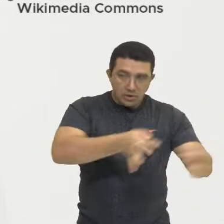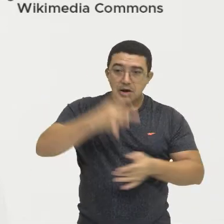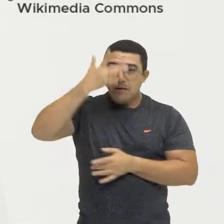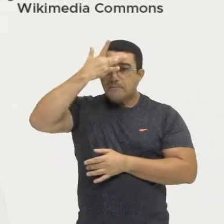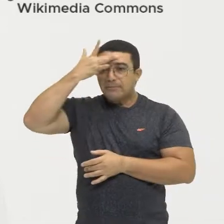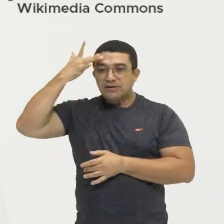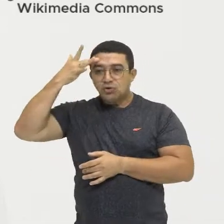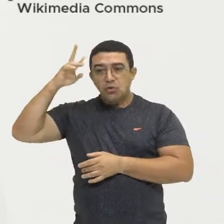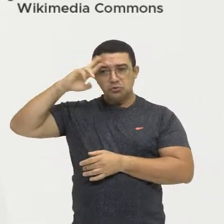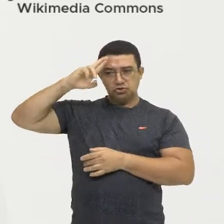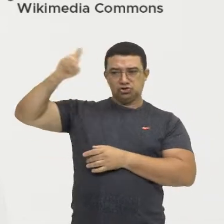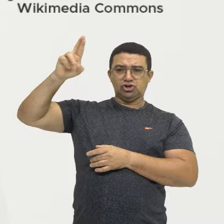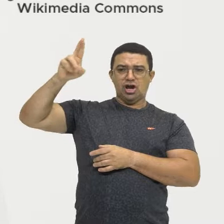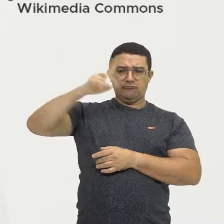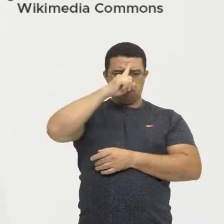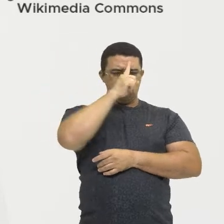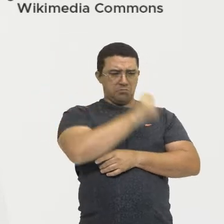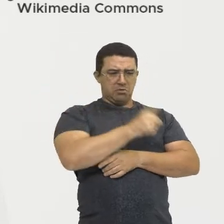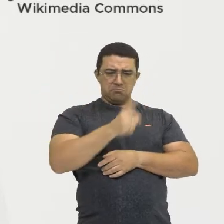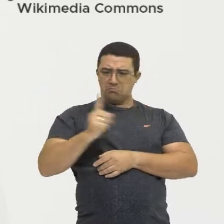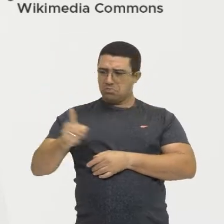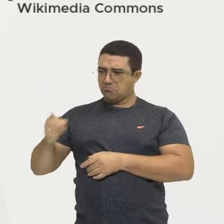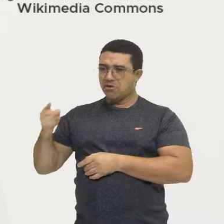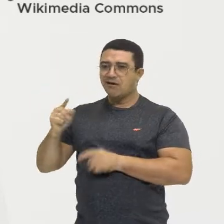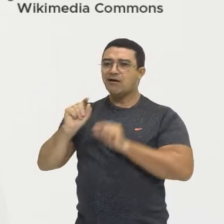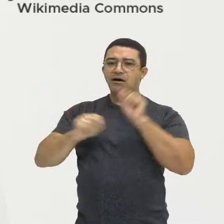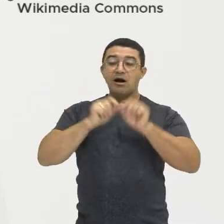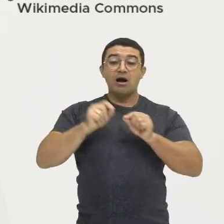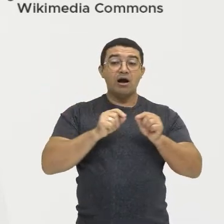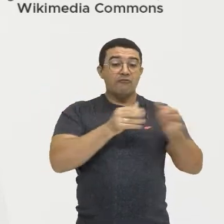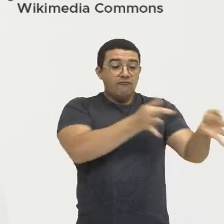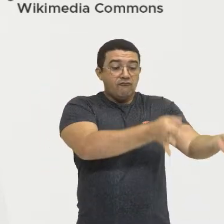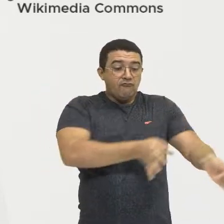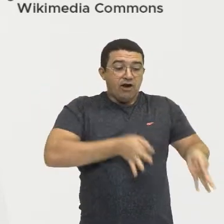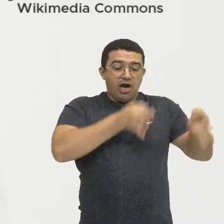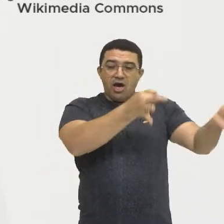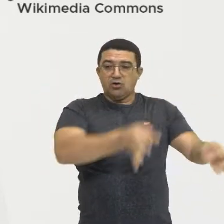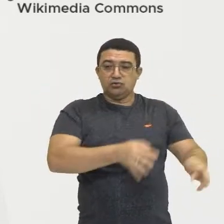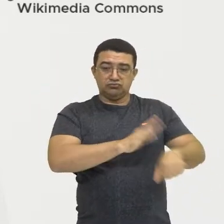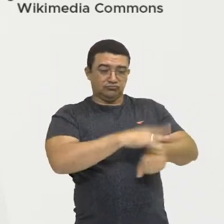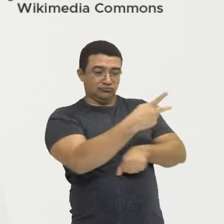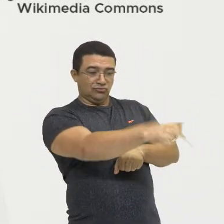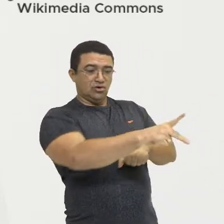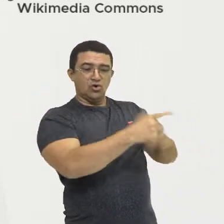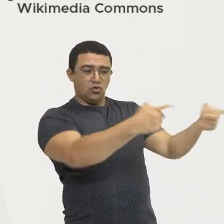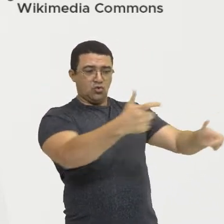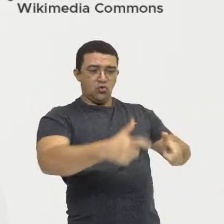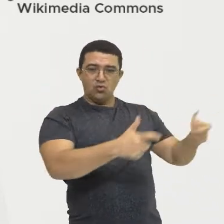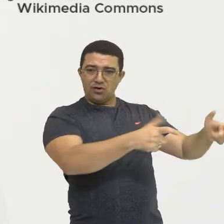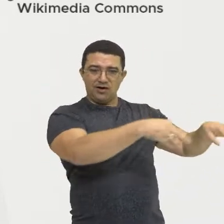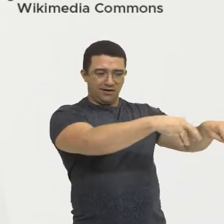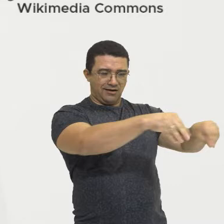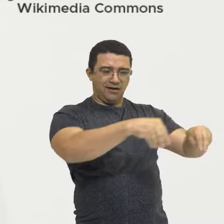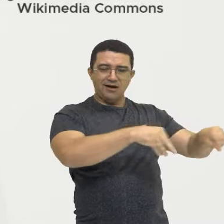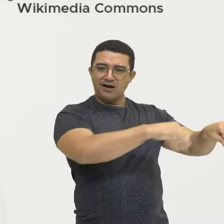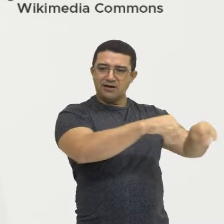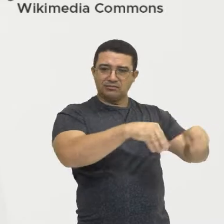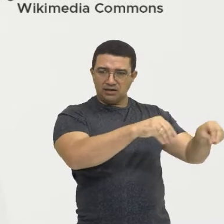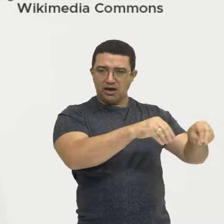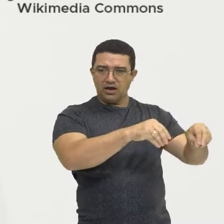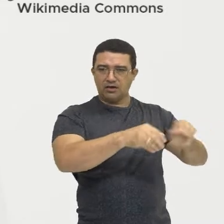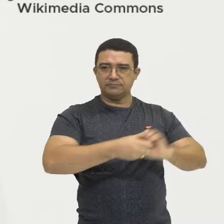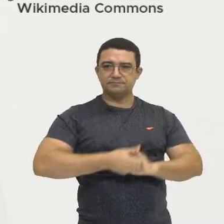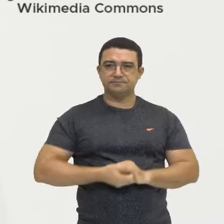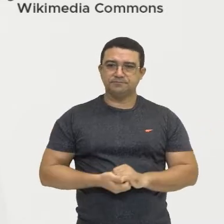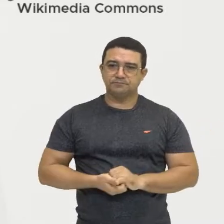o mandatário daquele feudo, daquela propriedade, daquela área de terra, daquela gleba,